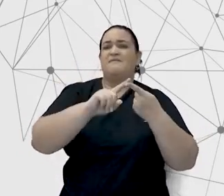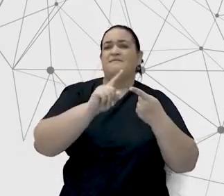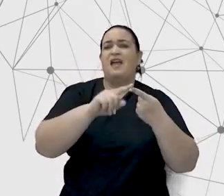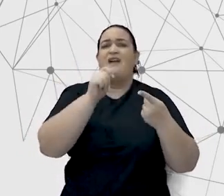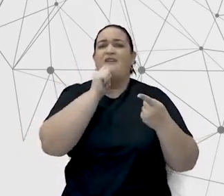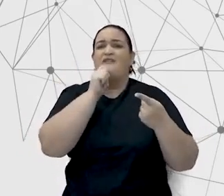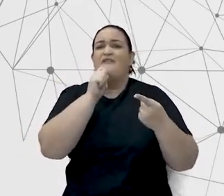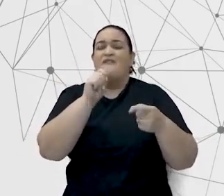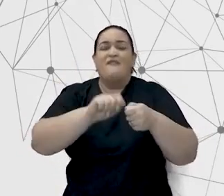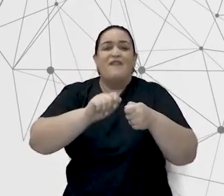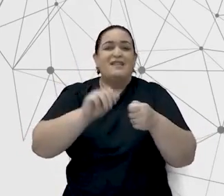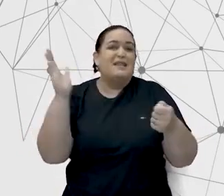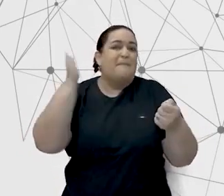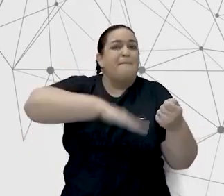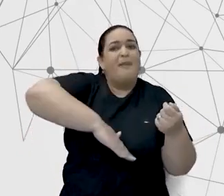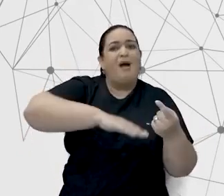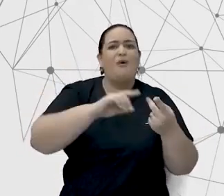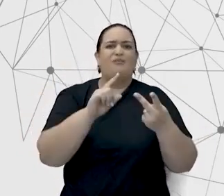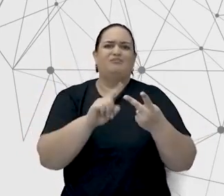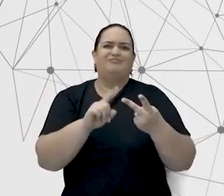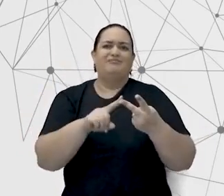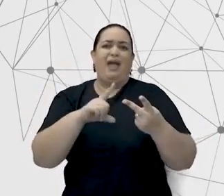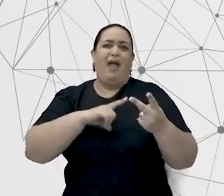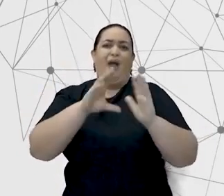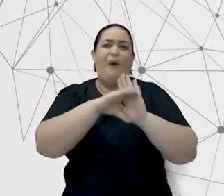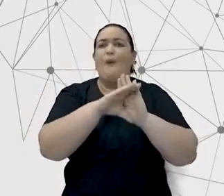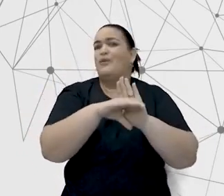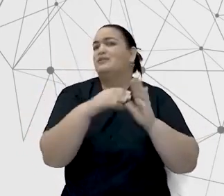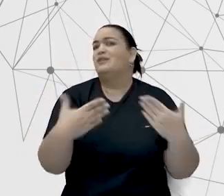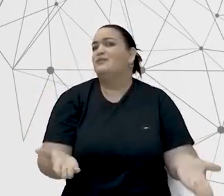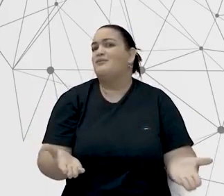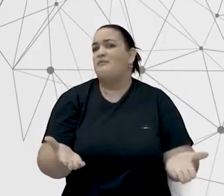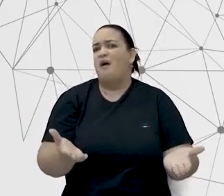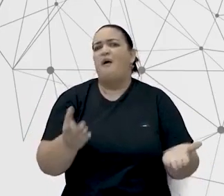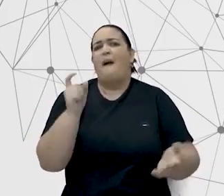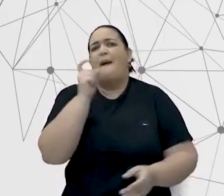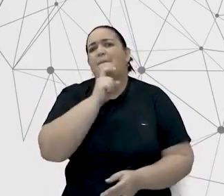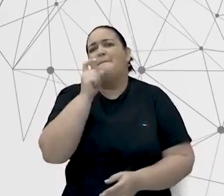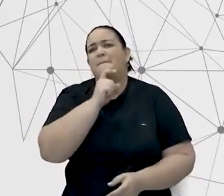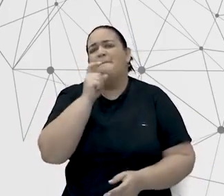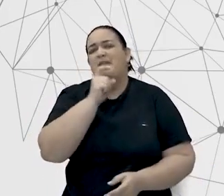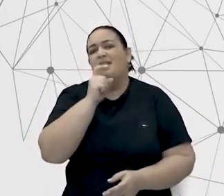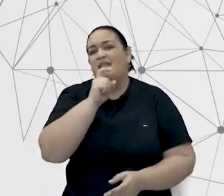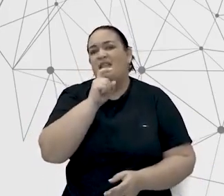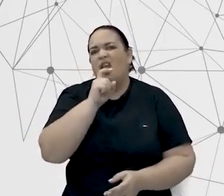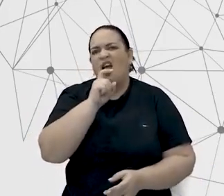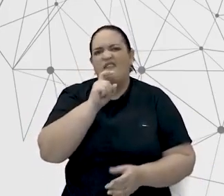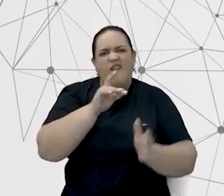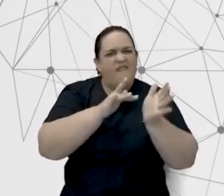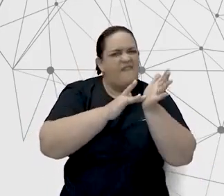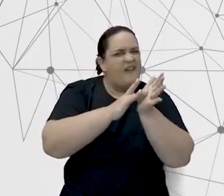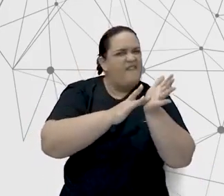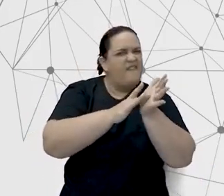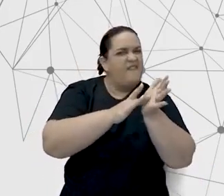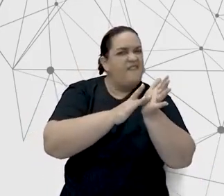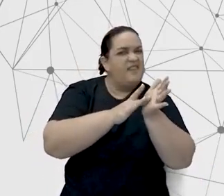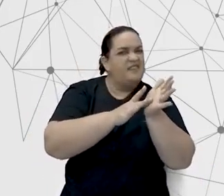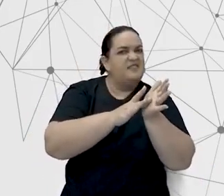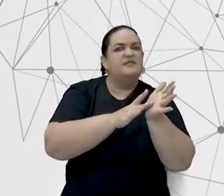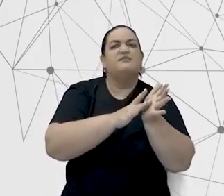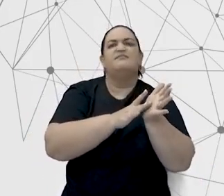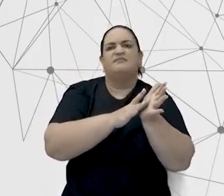ser conceituada como uma mentira disfarçada de verdade, dado que há um motivo